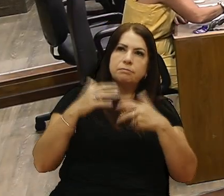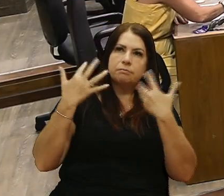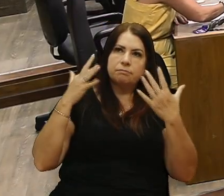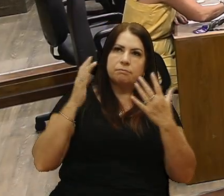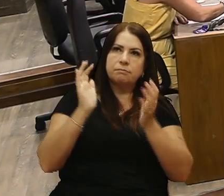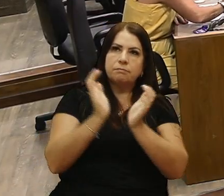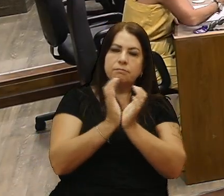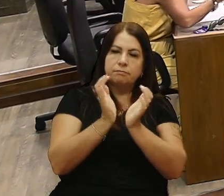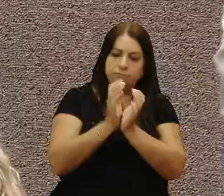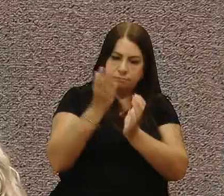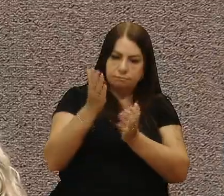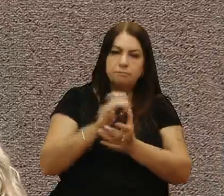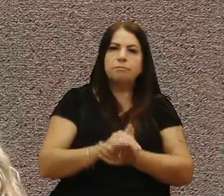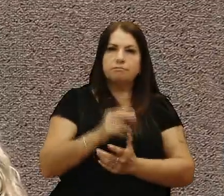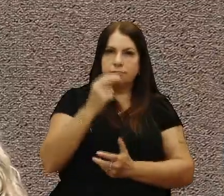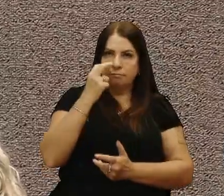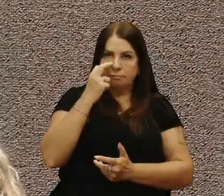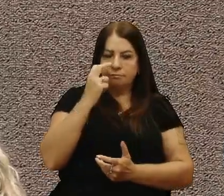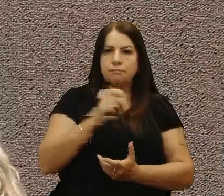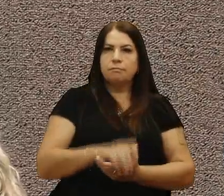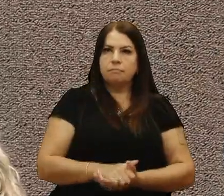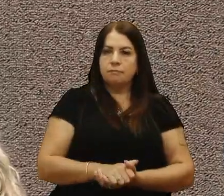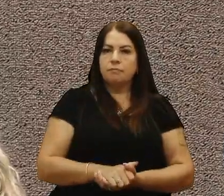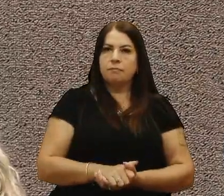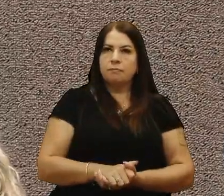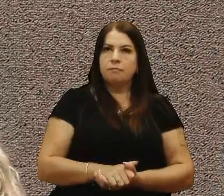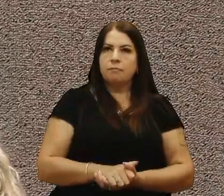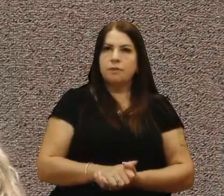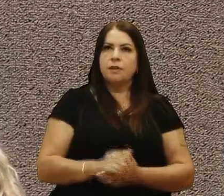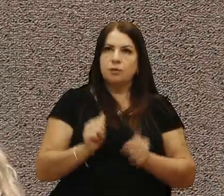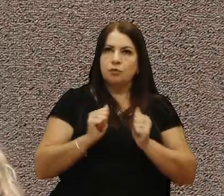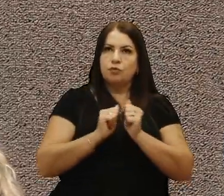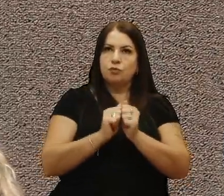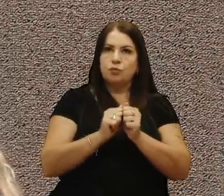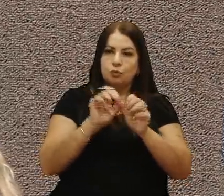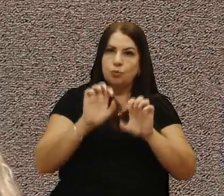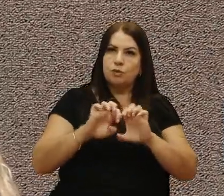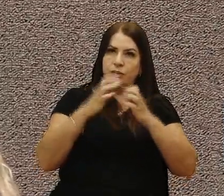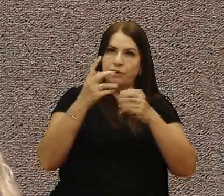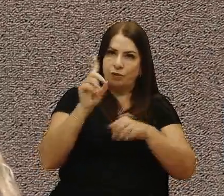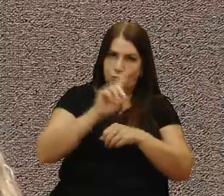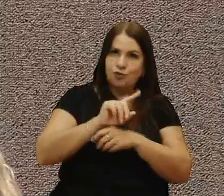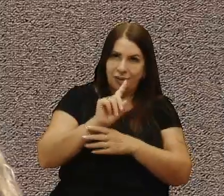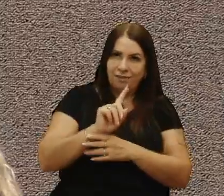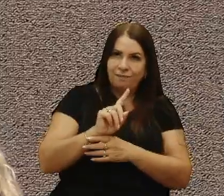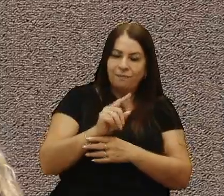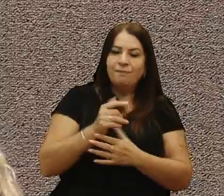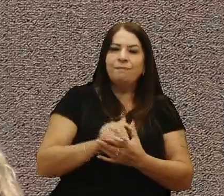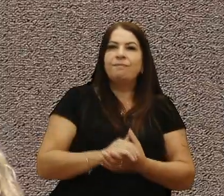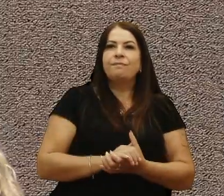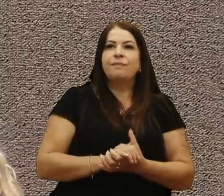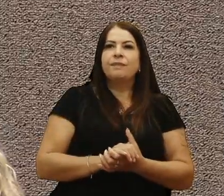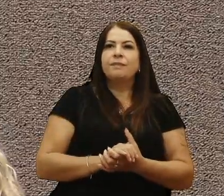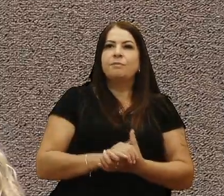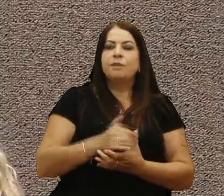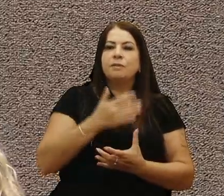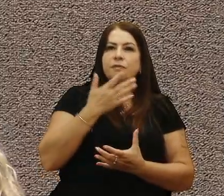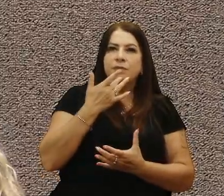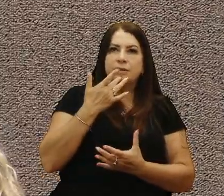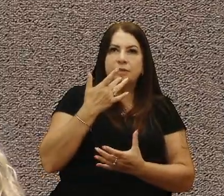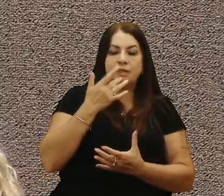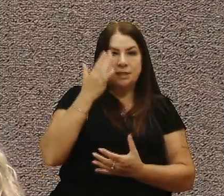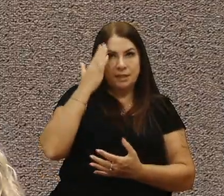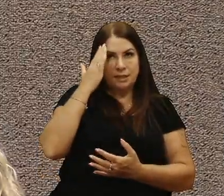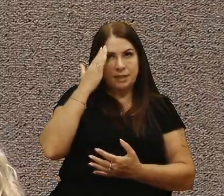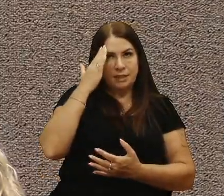colega Andressa, né? A gente está junto num evento aí daqui uns dias também, né, para facilitar. E saiba